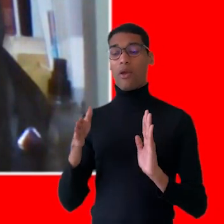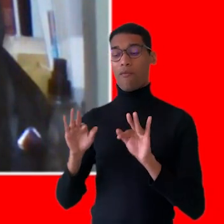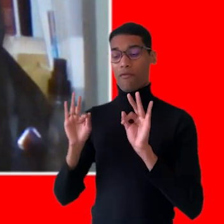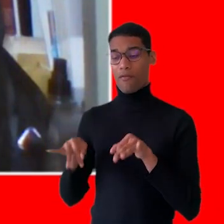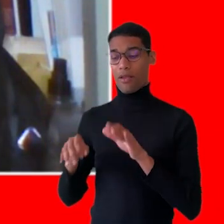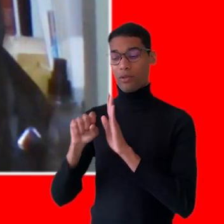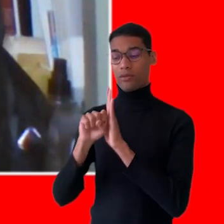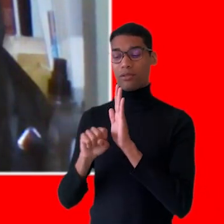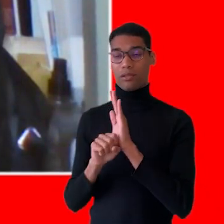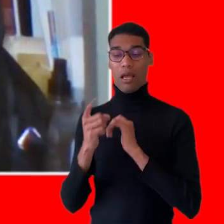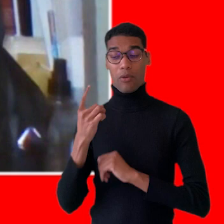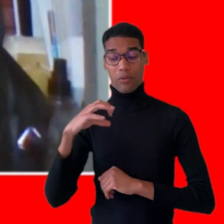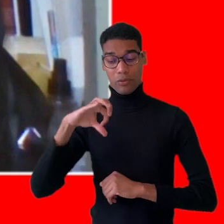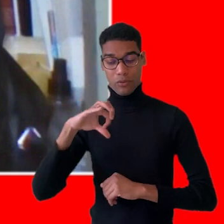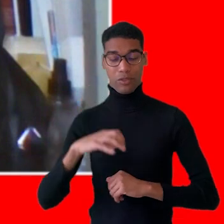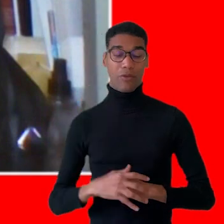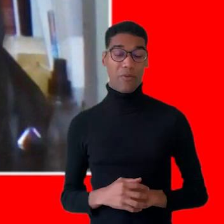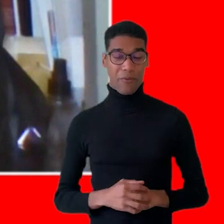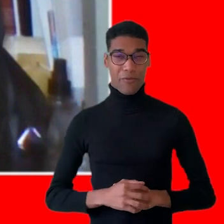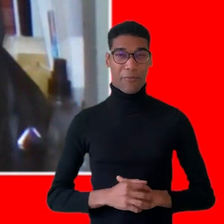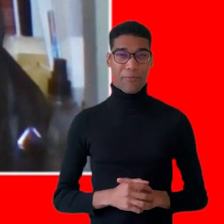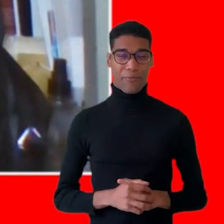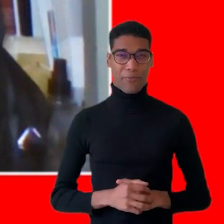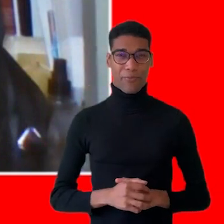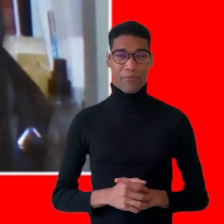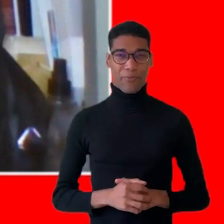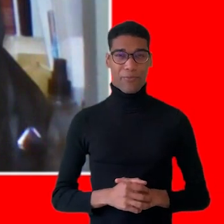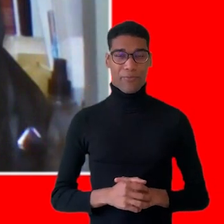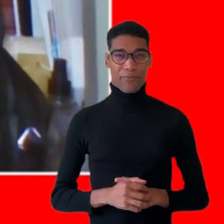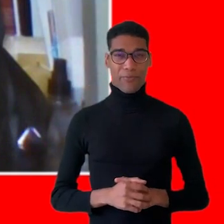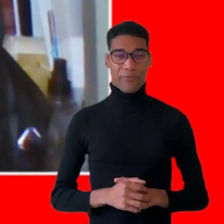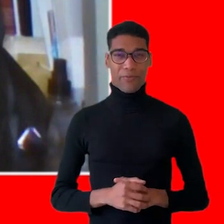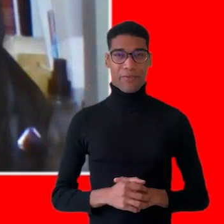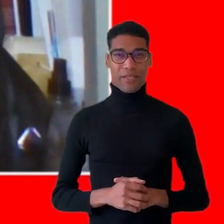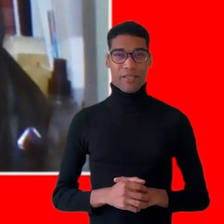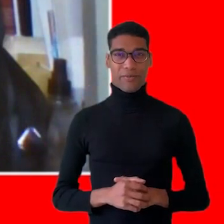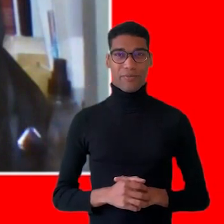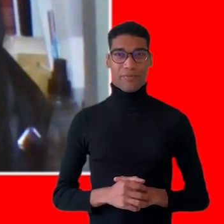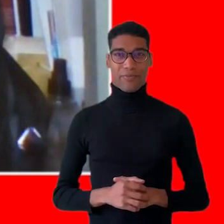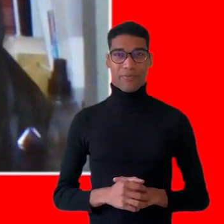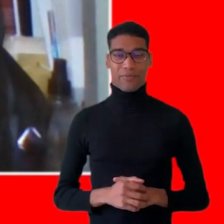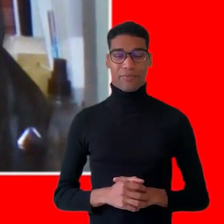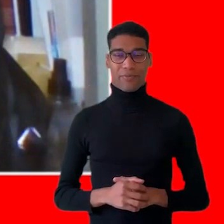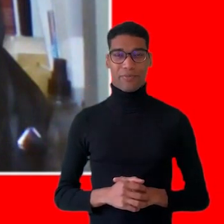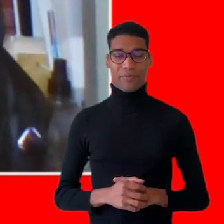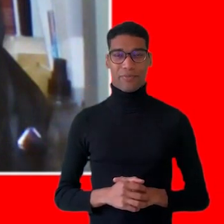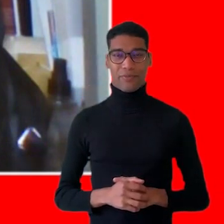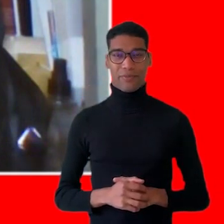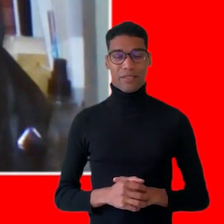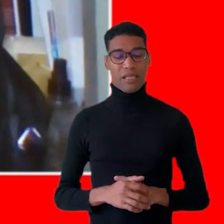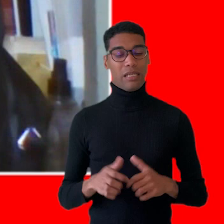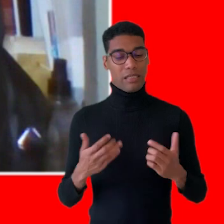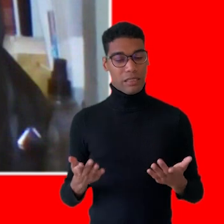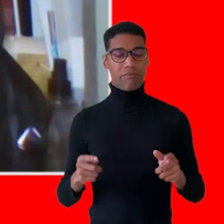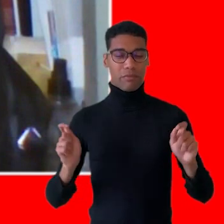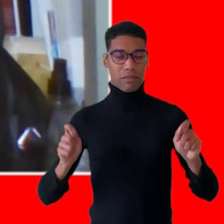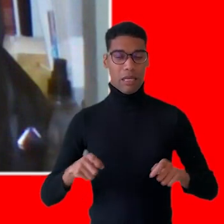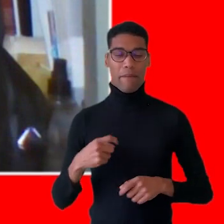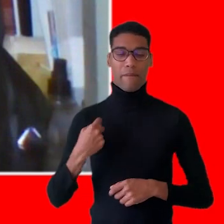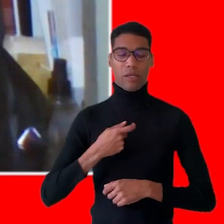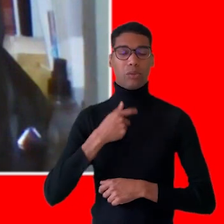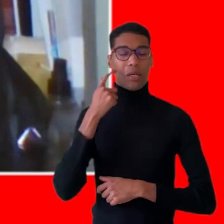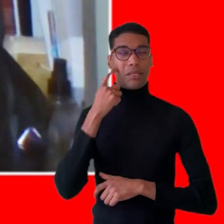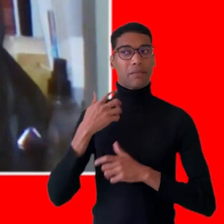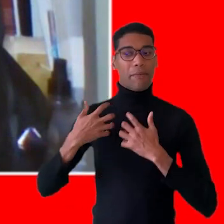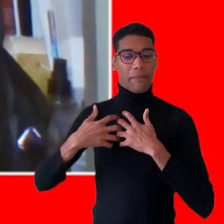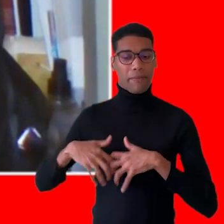século XIX. Então, a gente pode pensar essa nossa conversa aqui a partir desse tempo